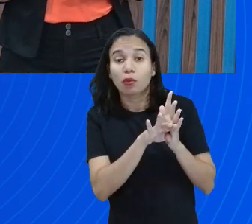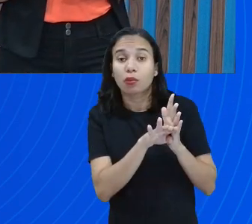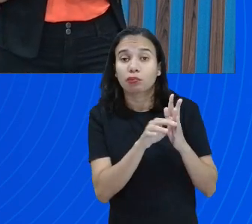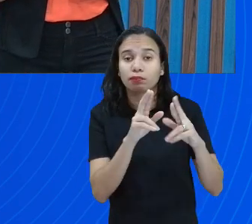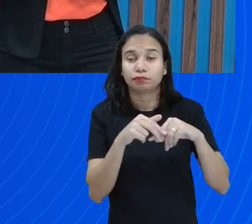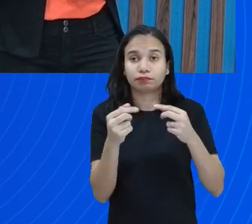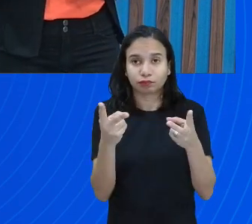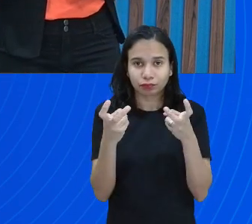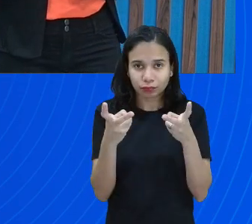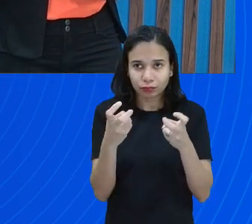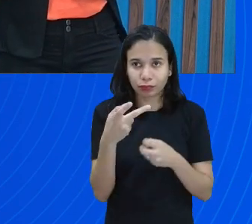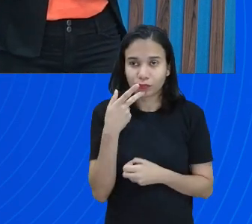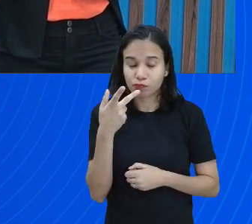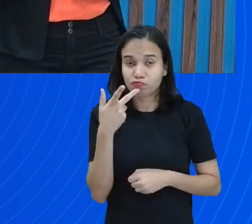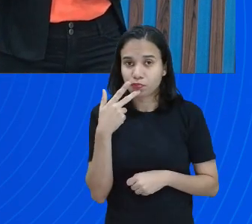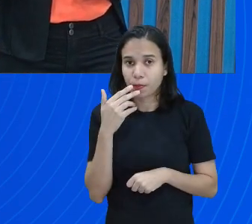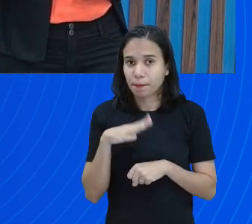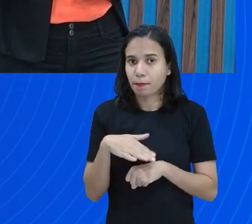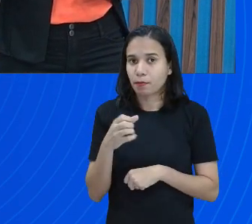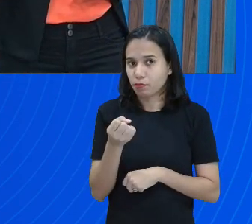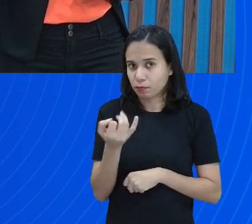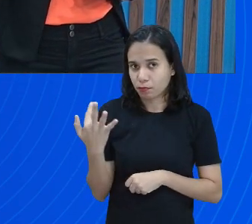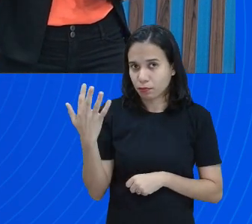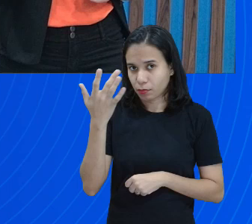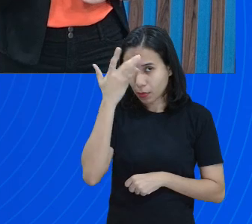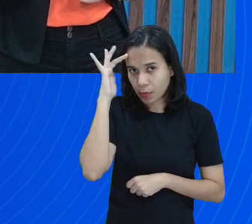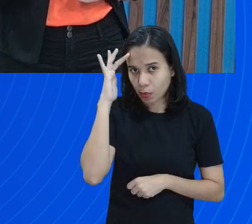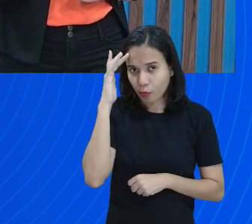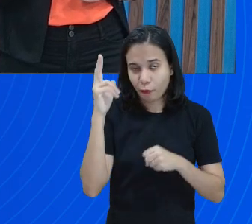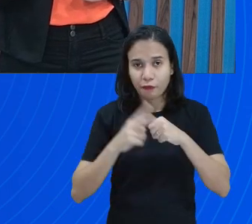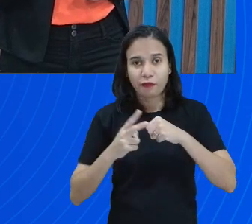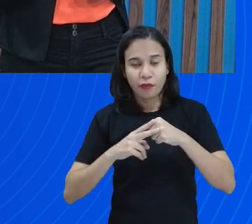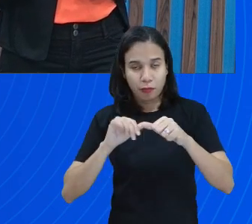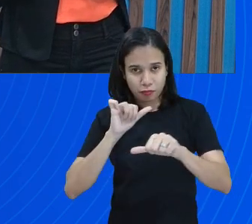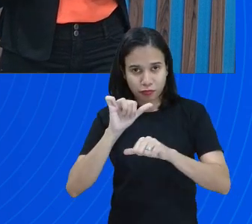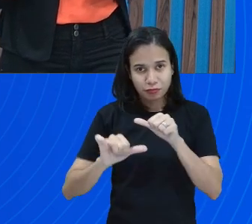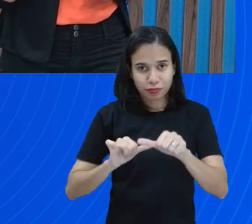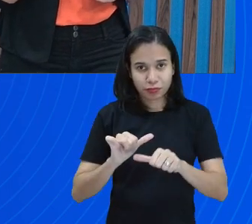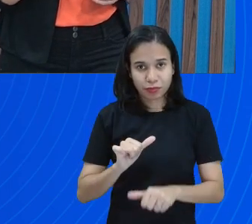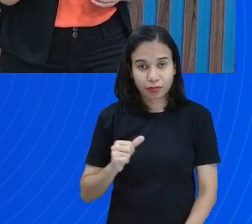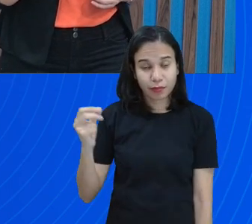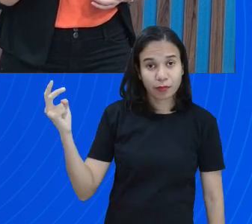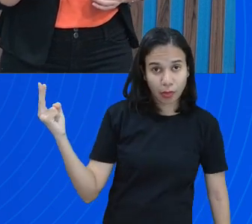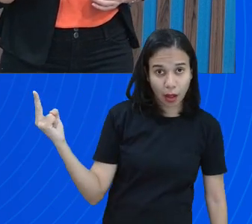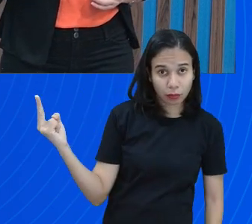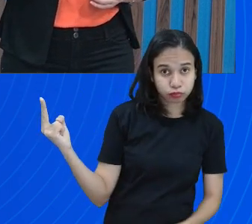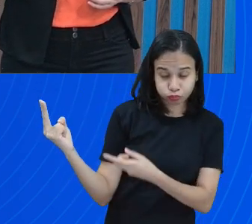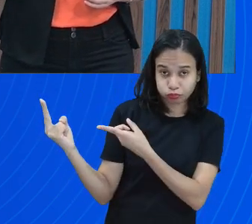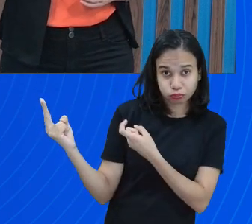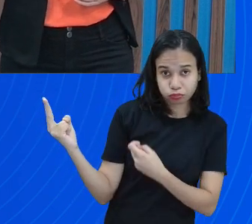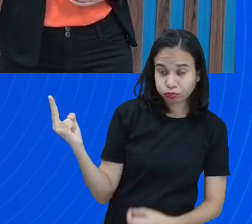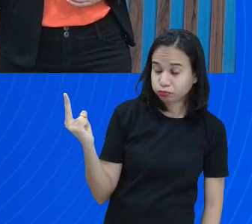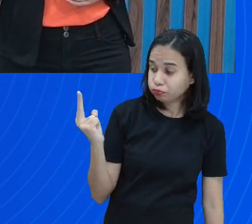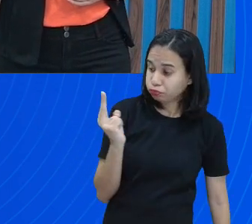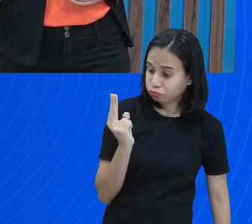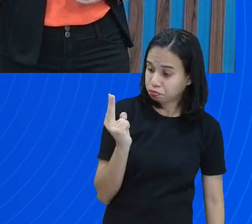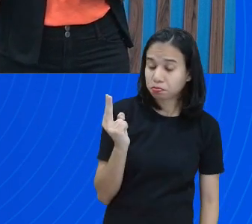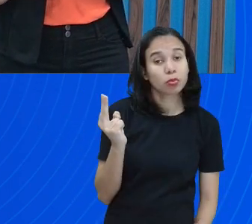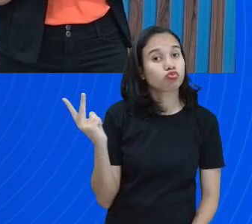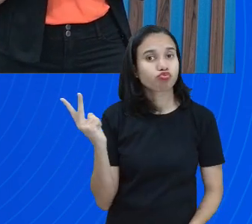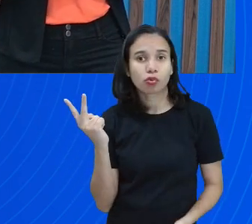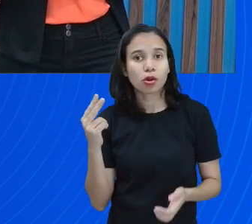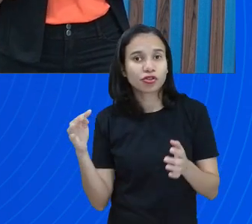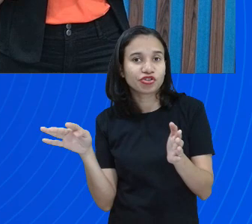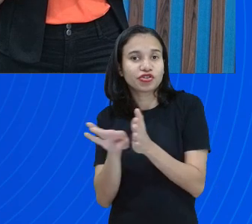Percebam agora, se eu colocar mais de uma pessoa, o verbo vai mudar. Eles chegaram.